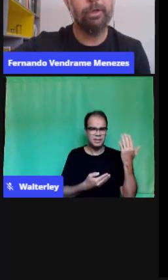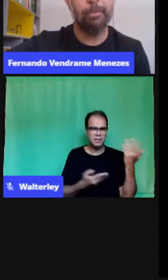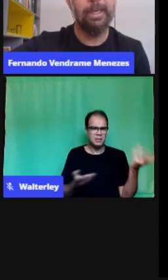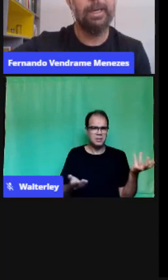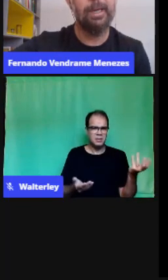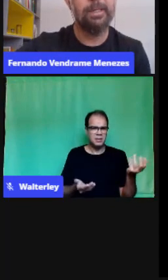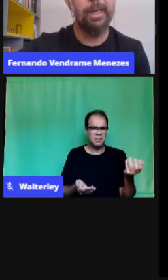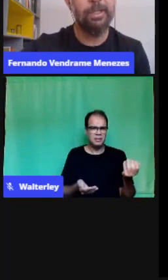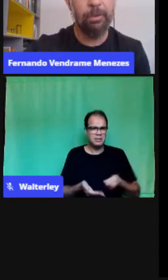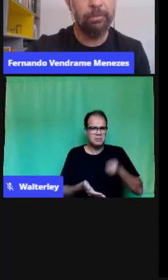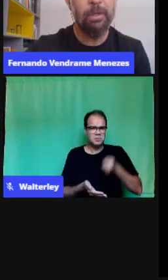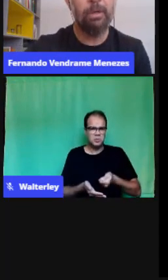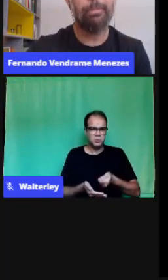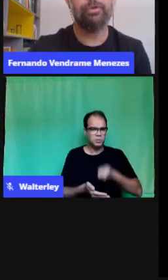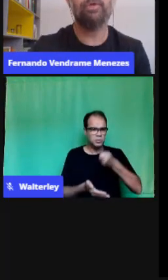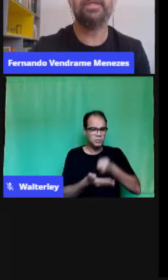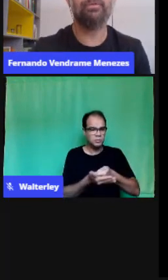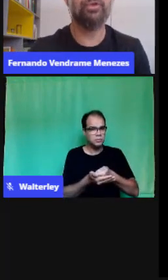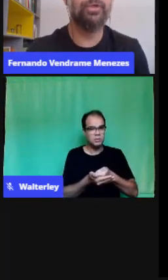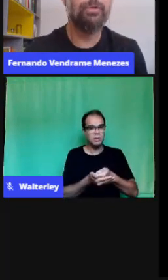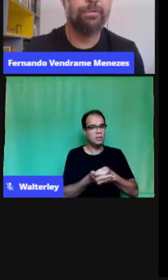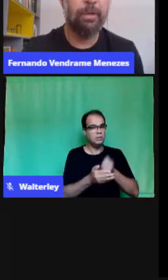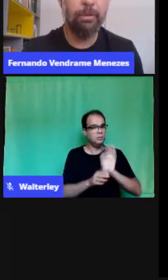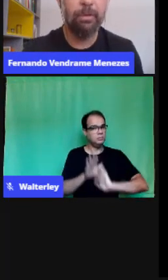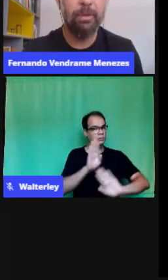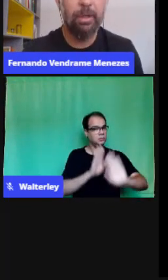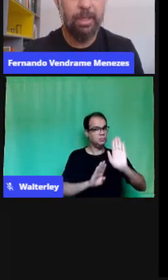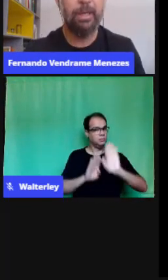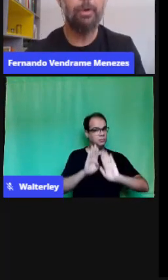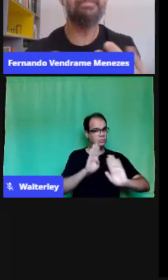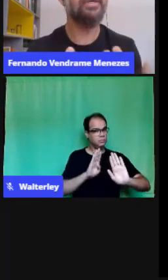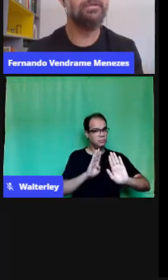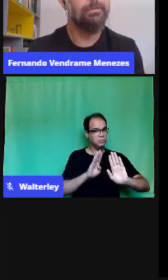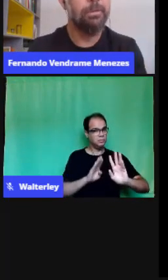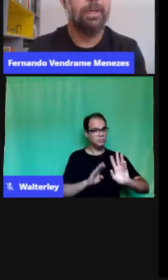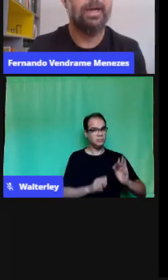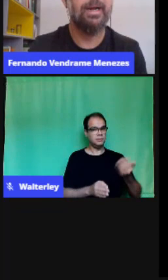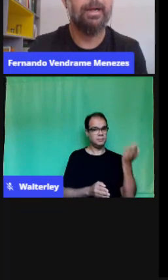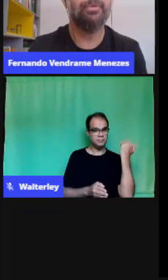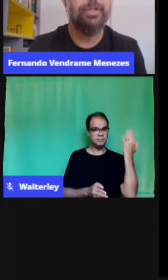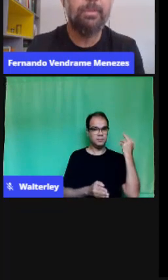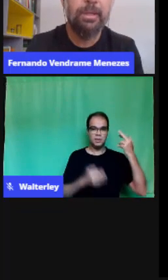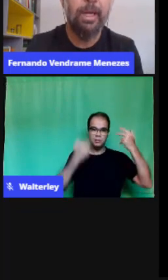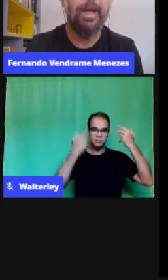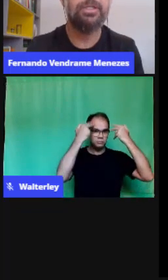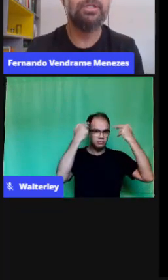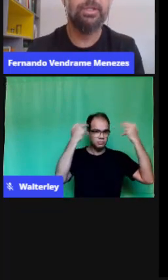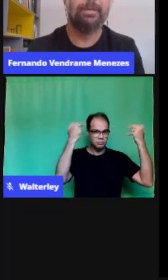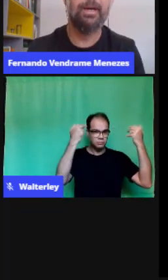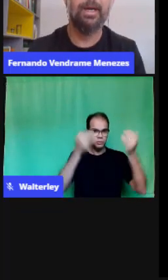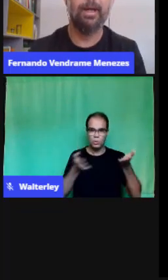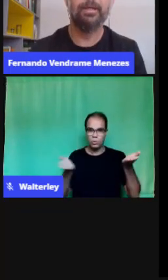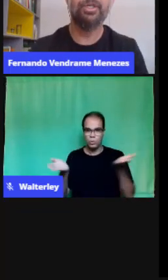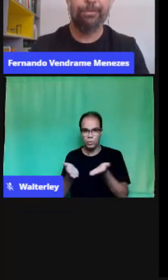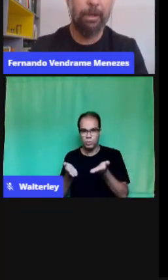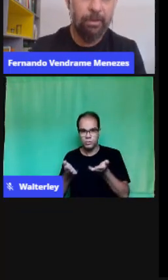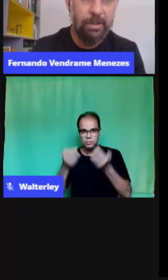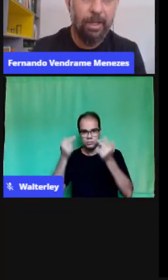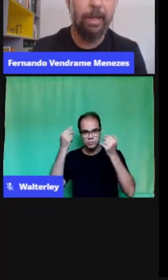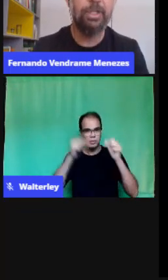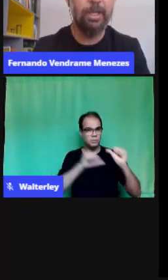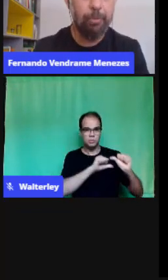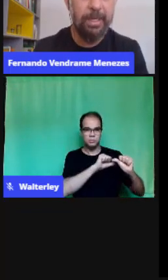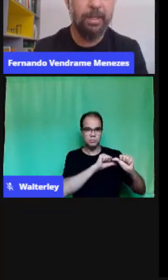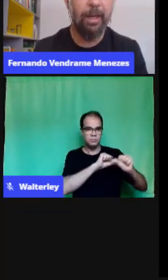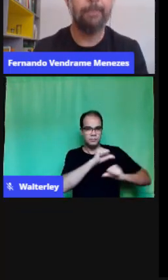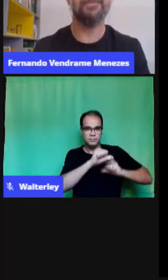contexto histórico, para aquela realidade. Então, eu posso cometer um juízo de valor. E aí eu perco a possibilidade de trabalhar e de